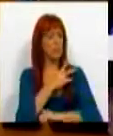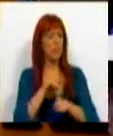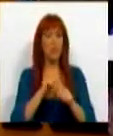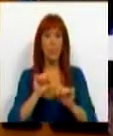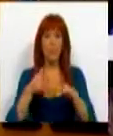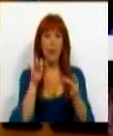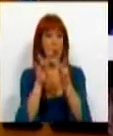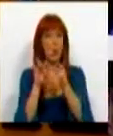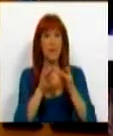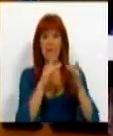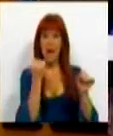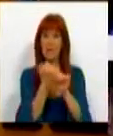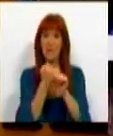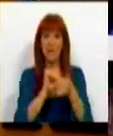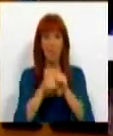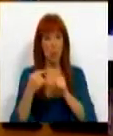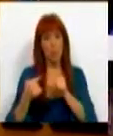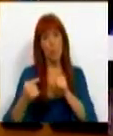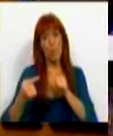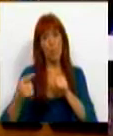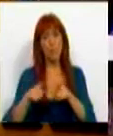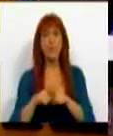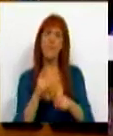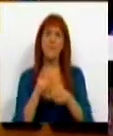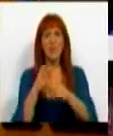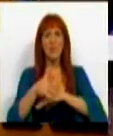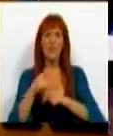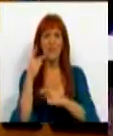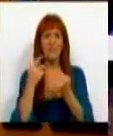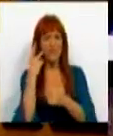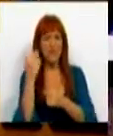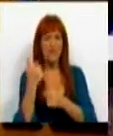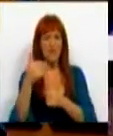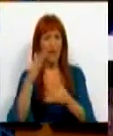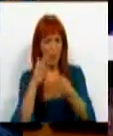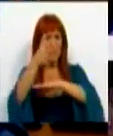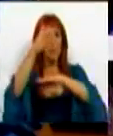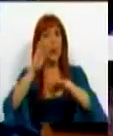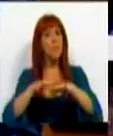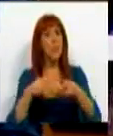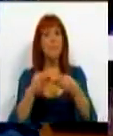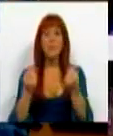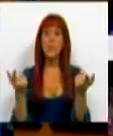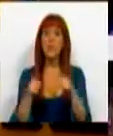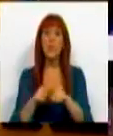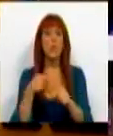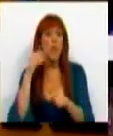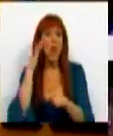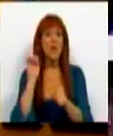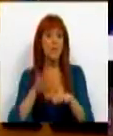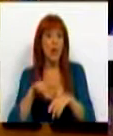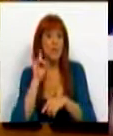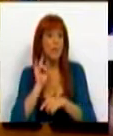o seu primeiro contacto com a atividade desportiva regular que acabam por manter ao longo das suas vidas. É por isso uma matéria onde julgo que, pela